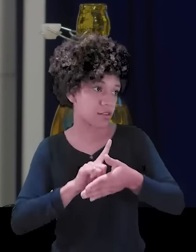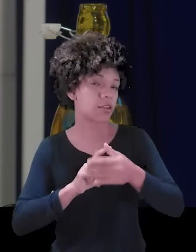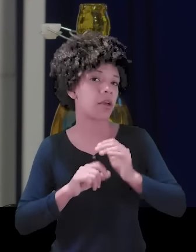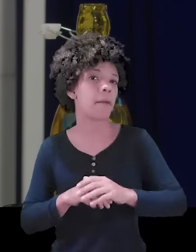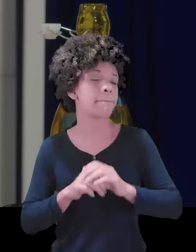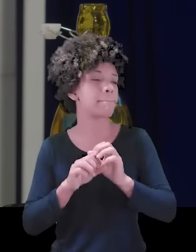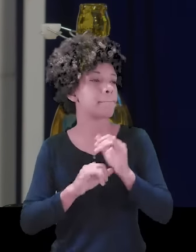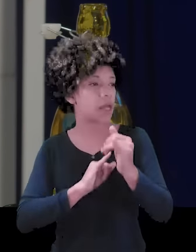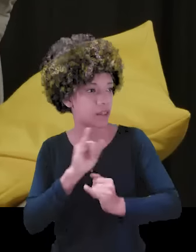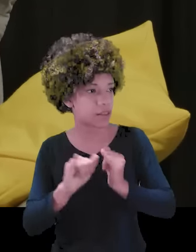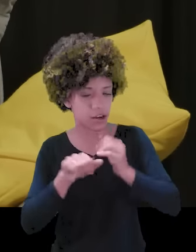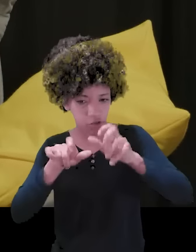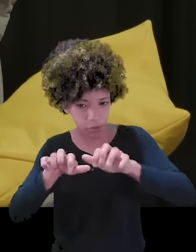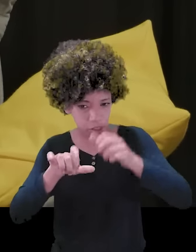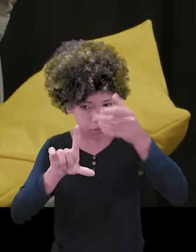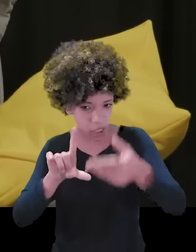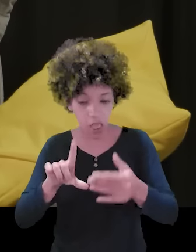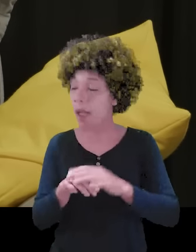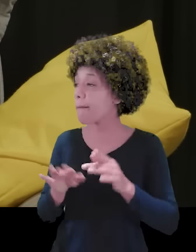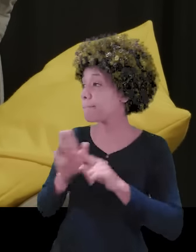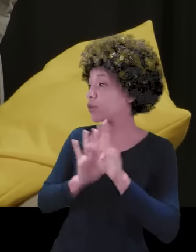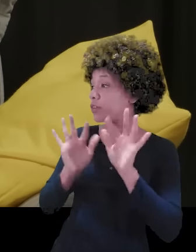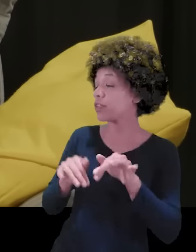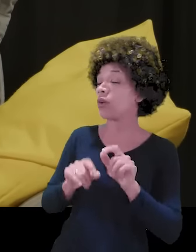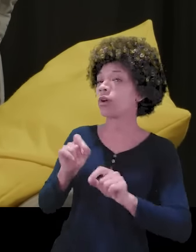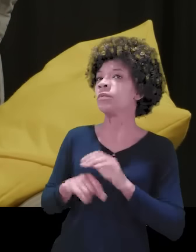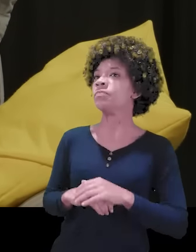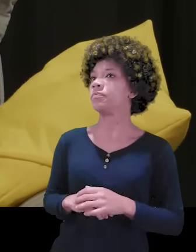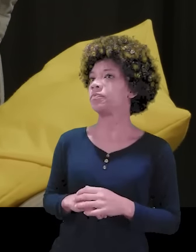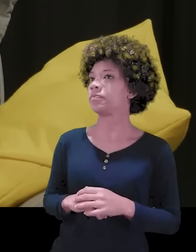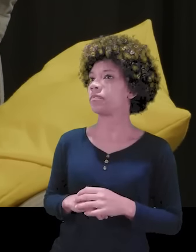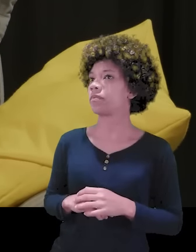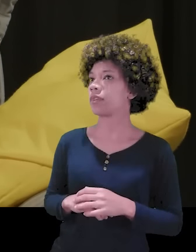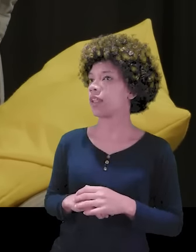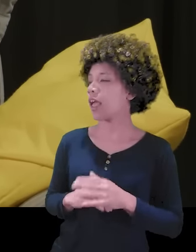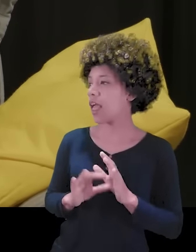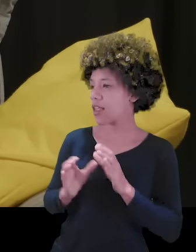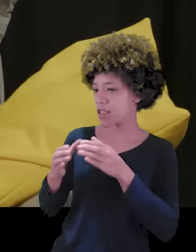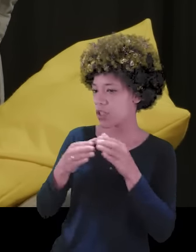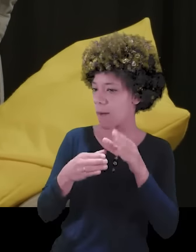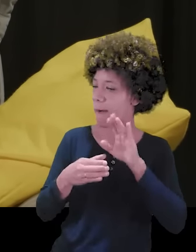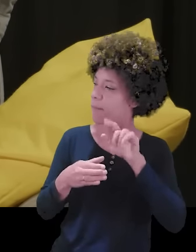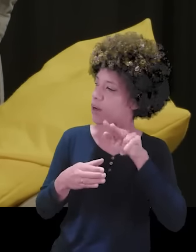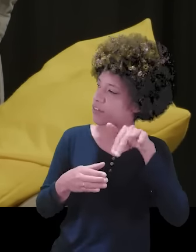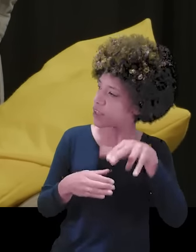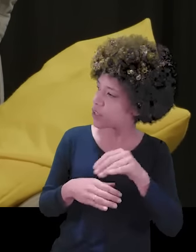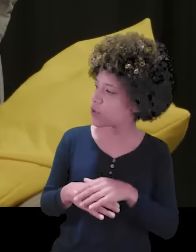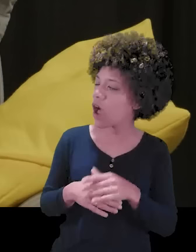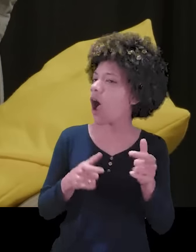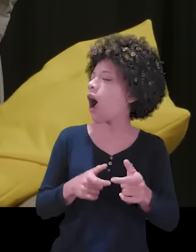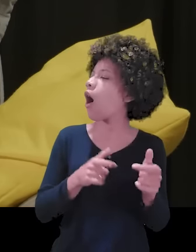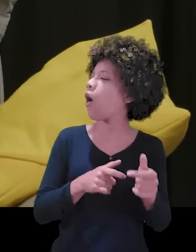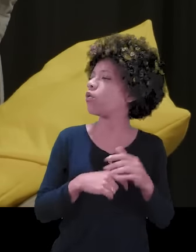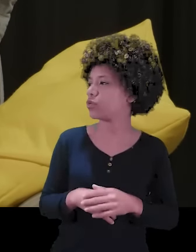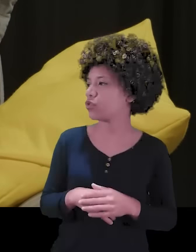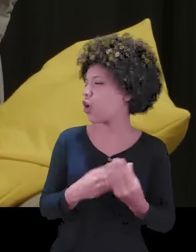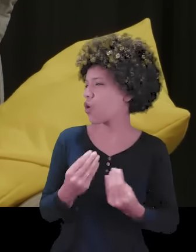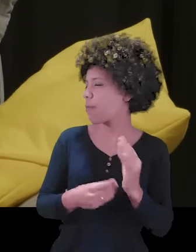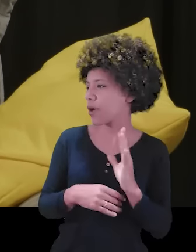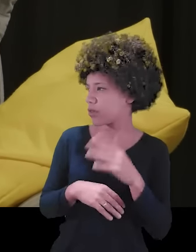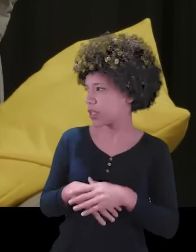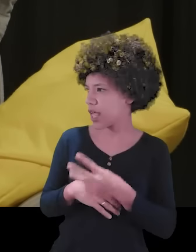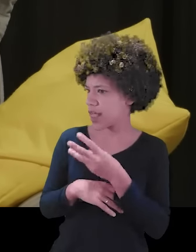pela internet preenche lá e a pergunta que eu te fazer final que é o seguinte esses bolivianos eles ficam aonde estão alojados aonde